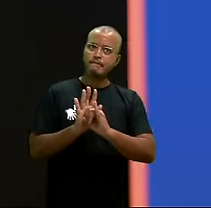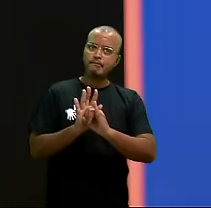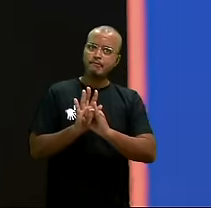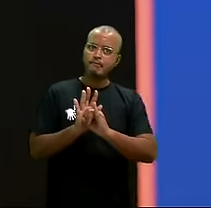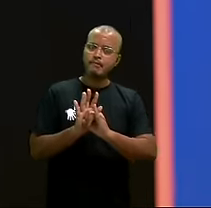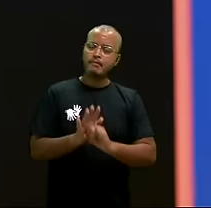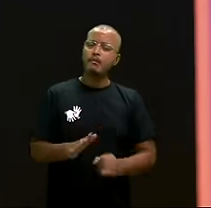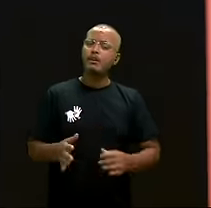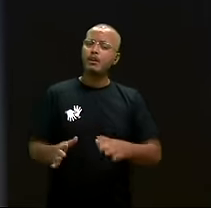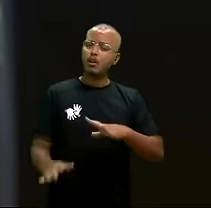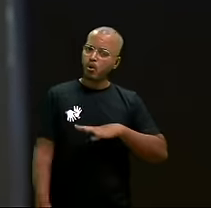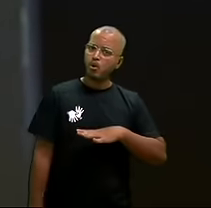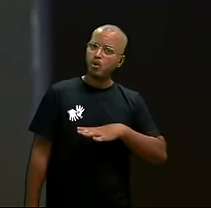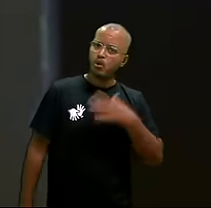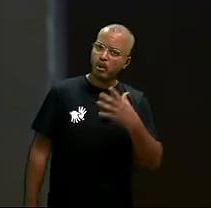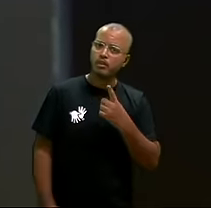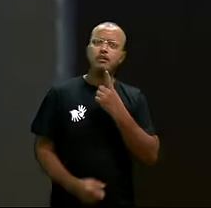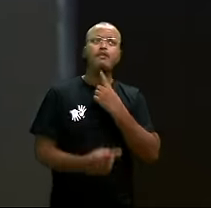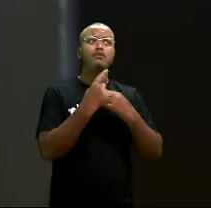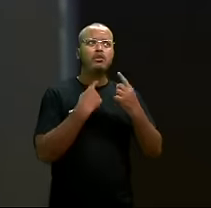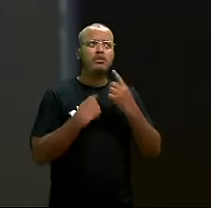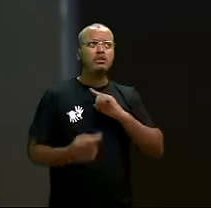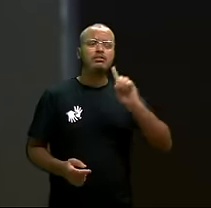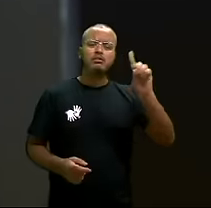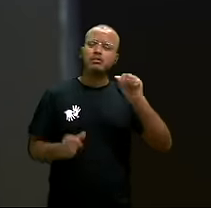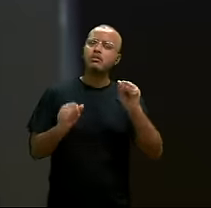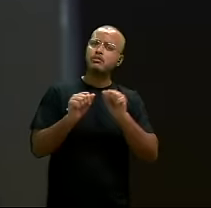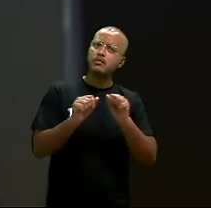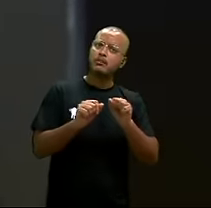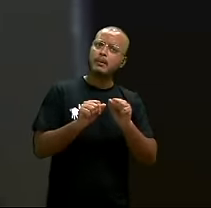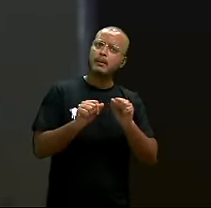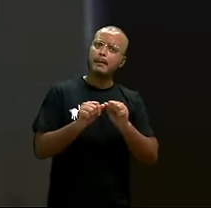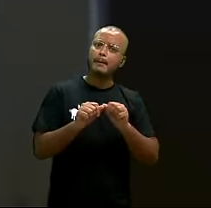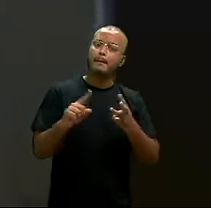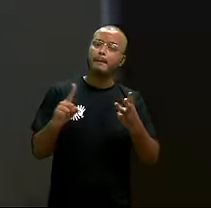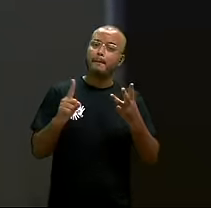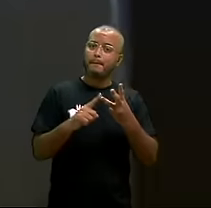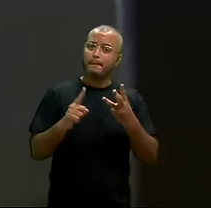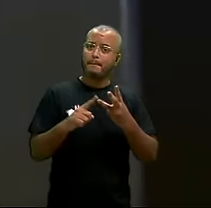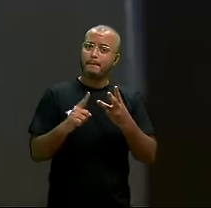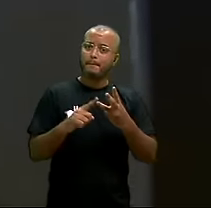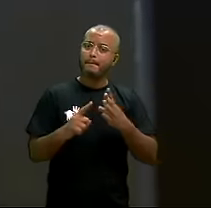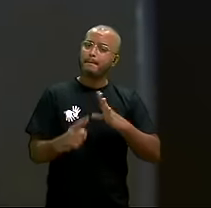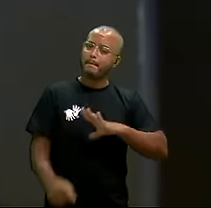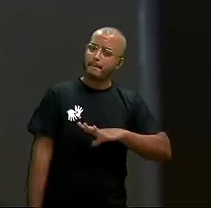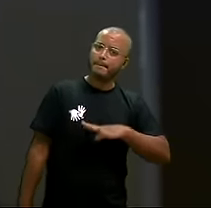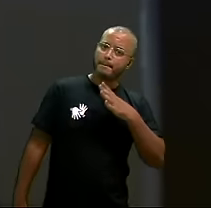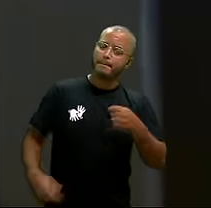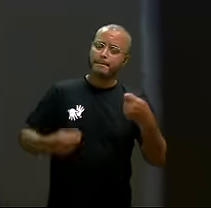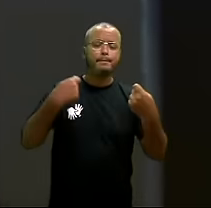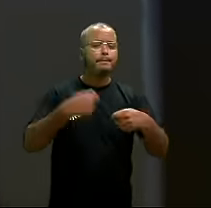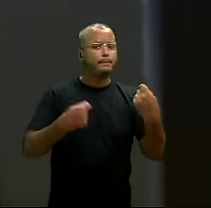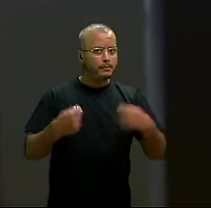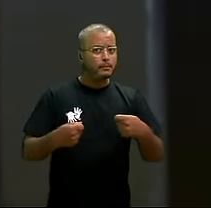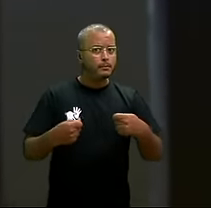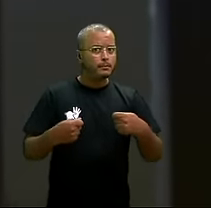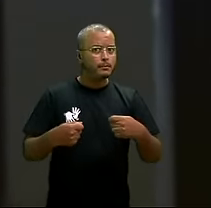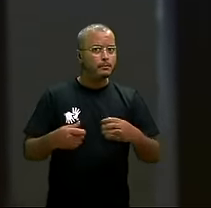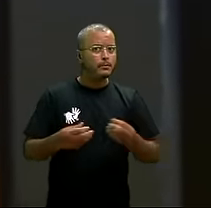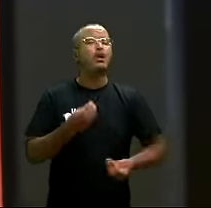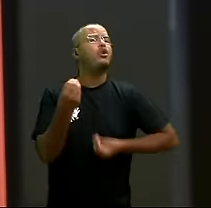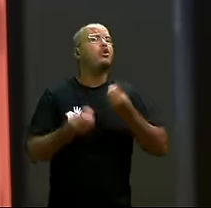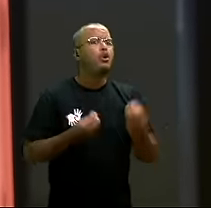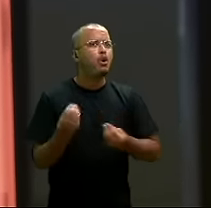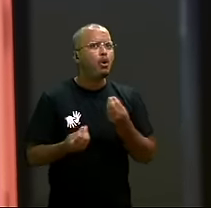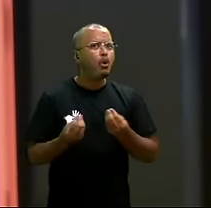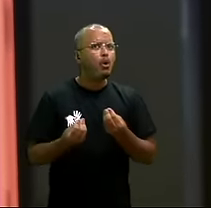Coragem para fazer a vontade de Deus. E terceiro, sabe o que você vai ter que precisar de coragem? E como a gente vai precisar, irmão?